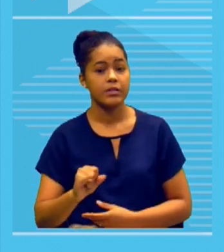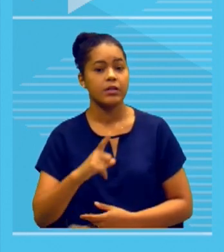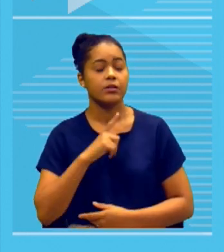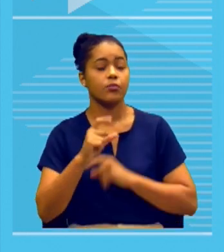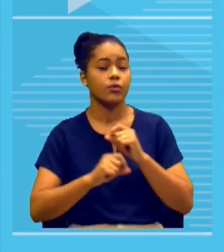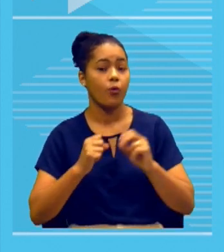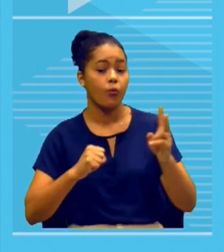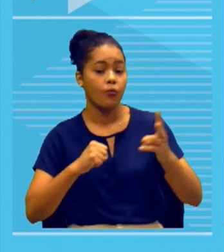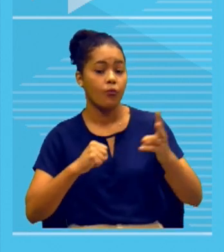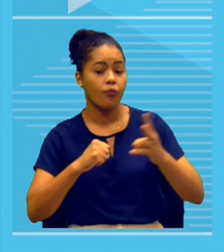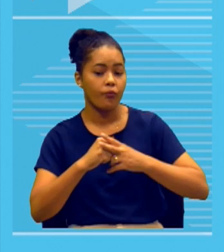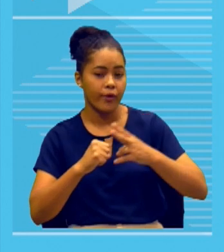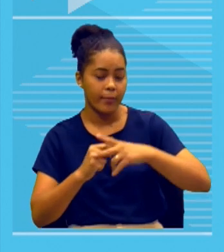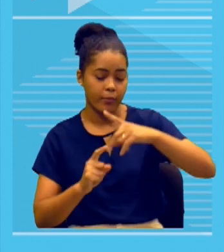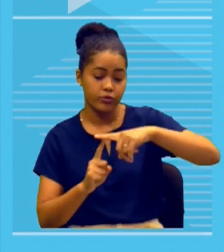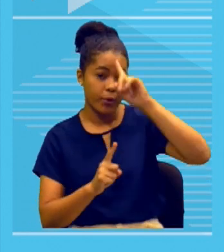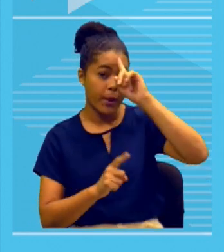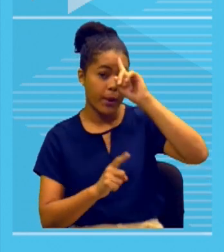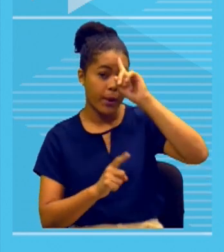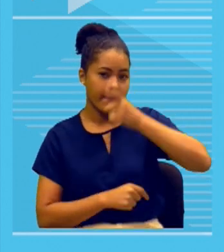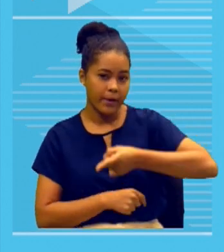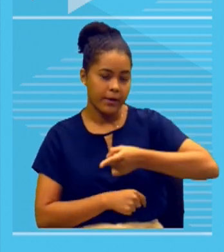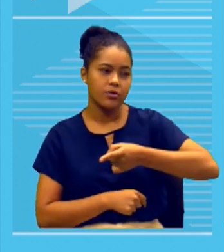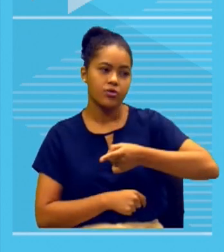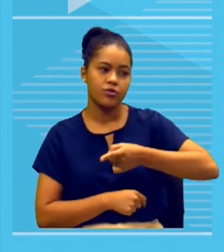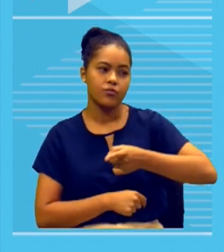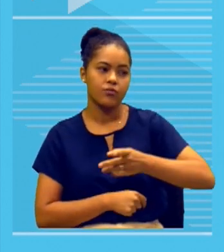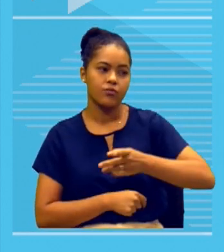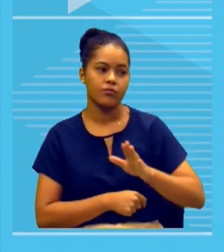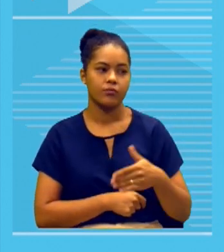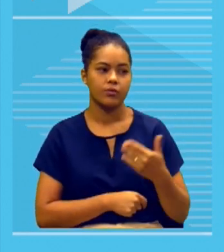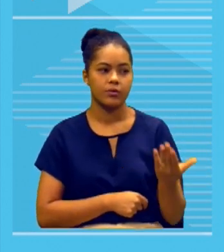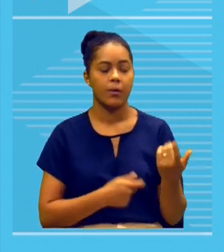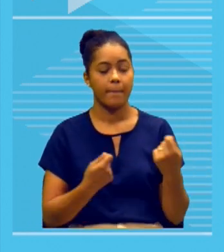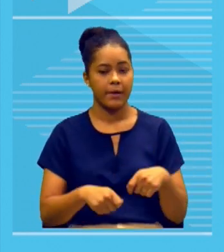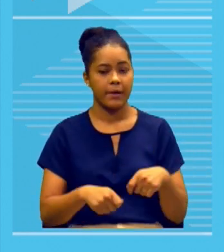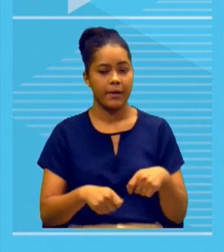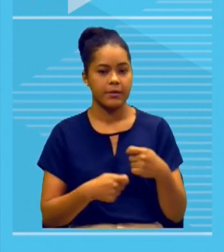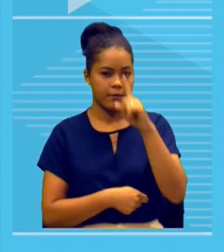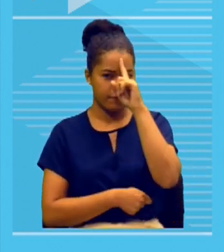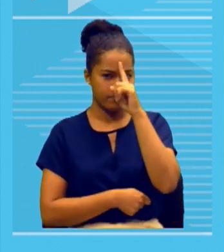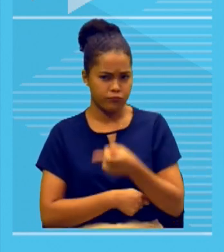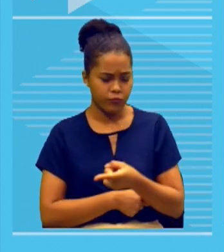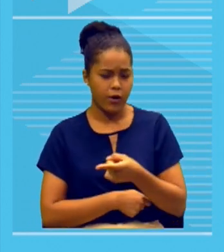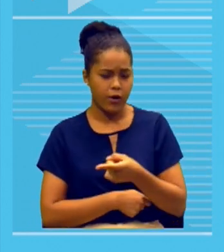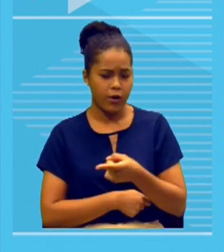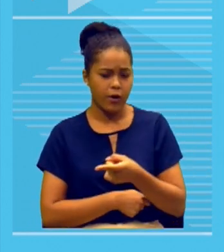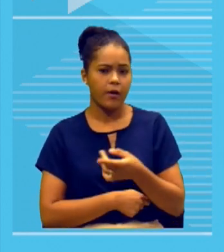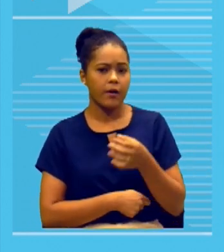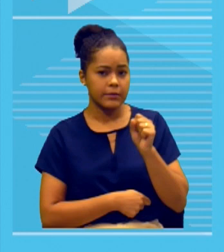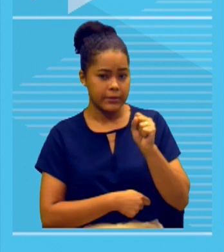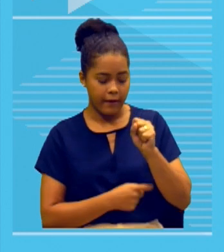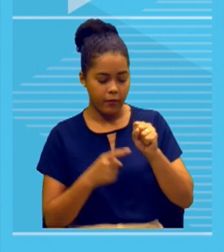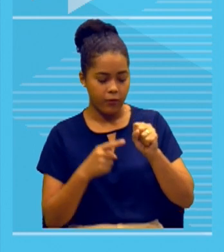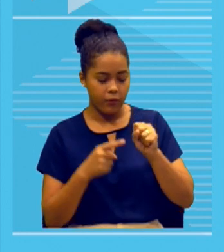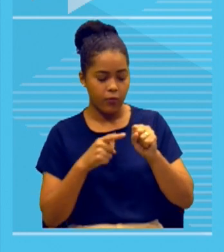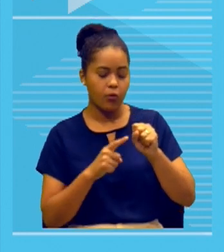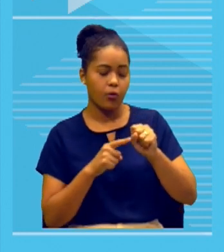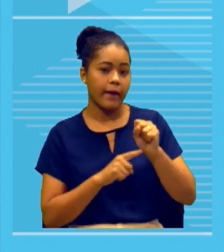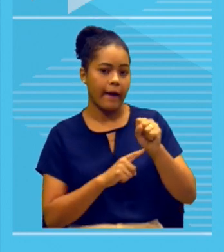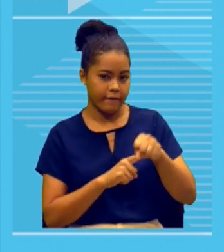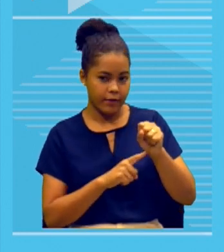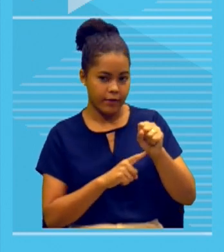meu amigo o imperativo ele tem que ser imperativo afirmativo vou acrescentar aqui tá